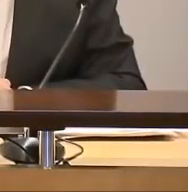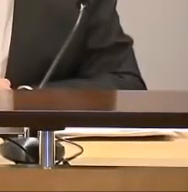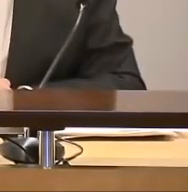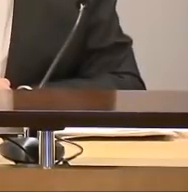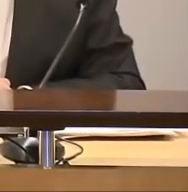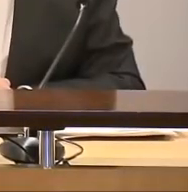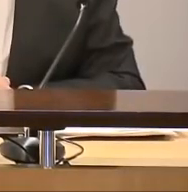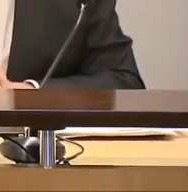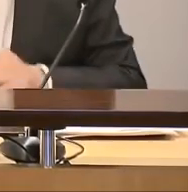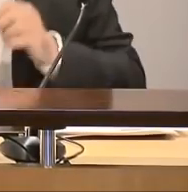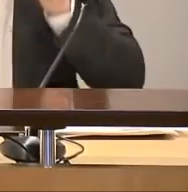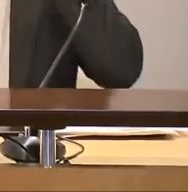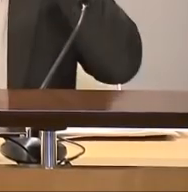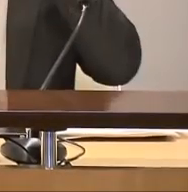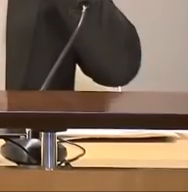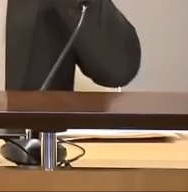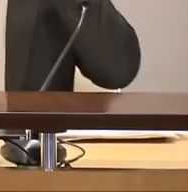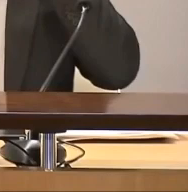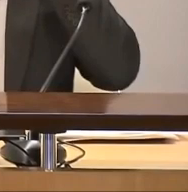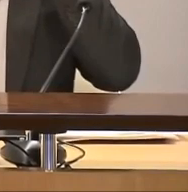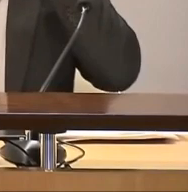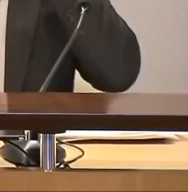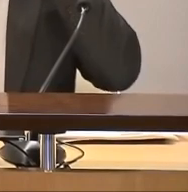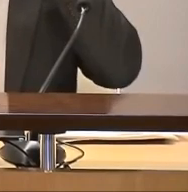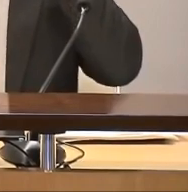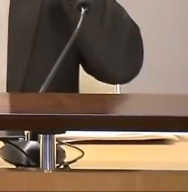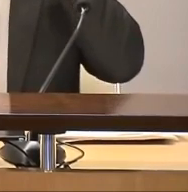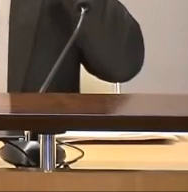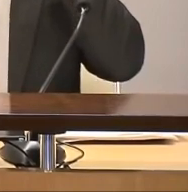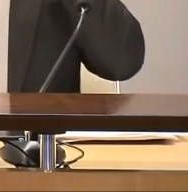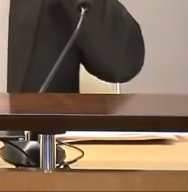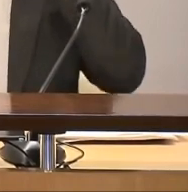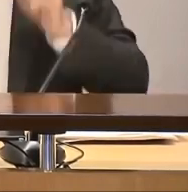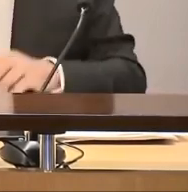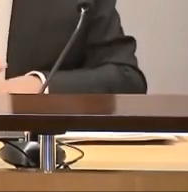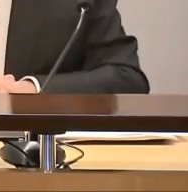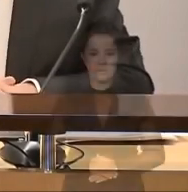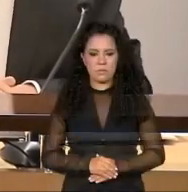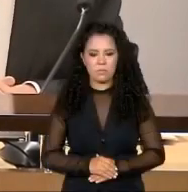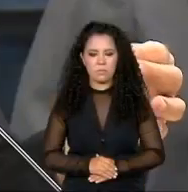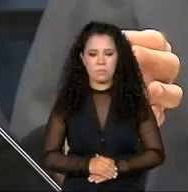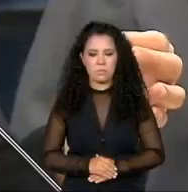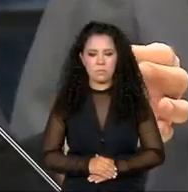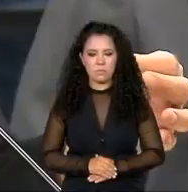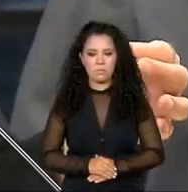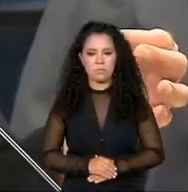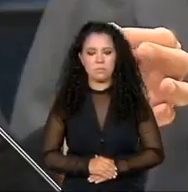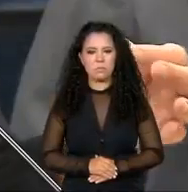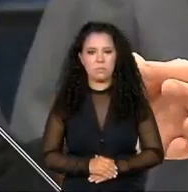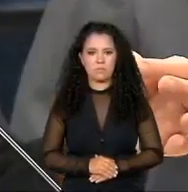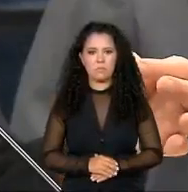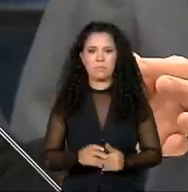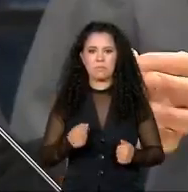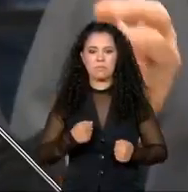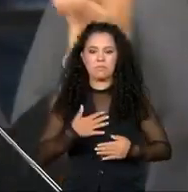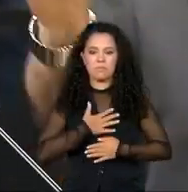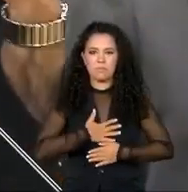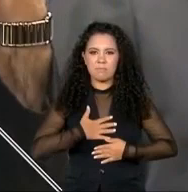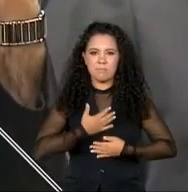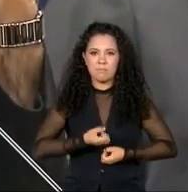além de todas as outras autoridades aqui presentes, sobre o tema micro e pequena